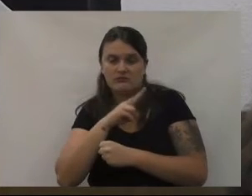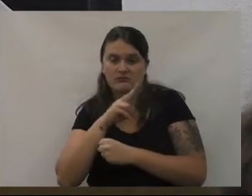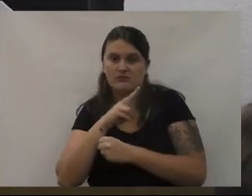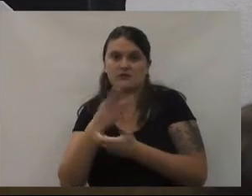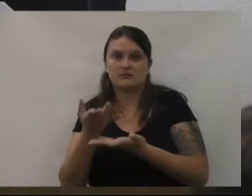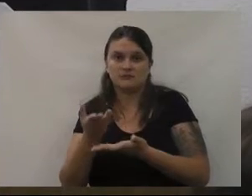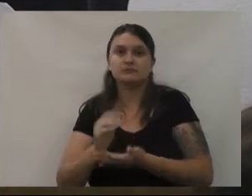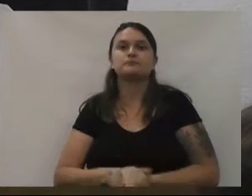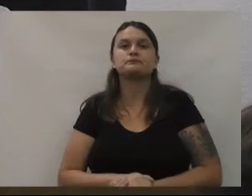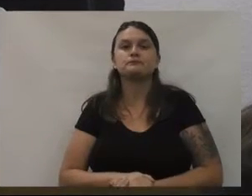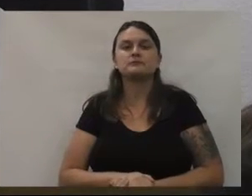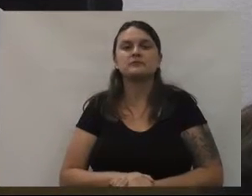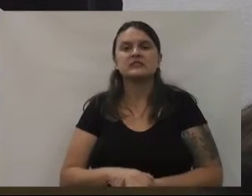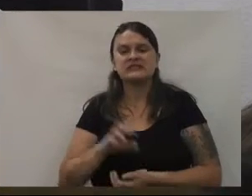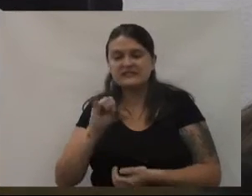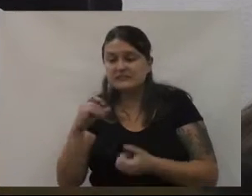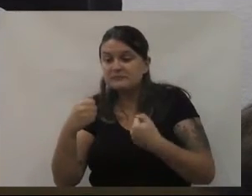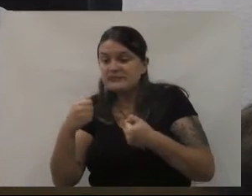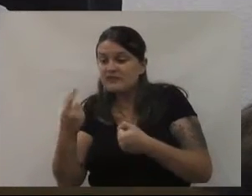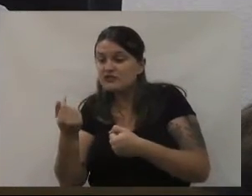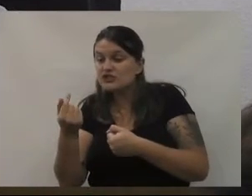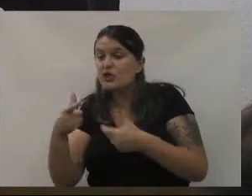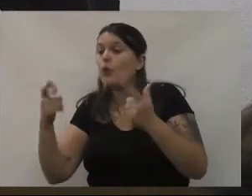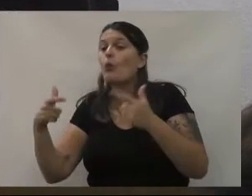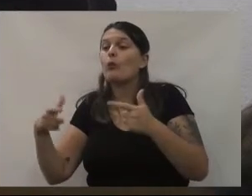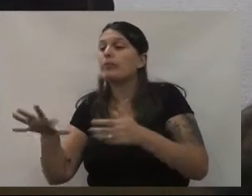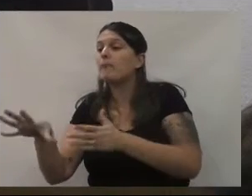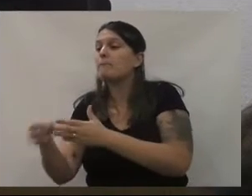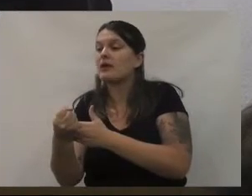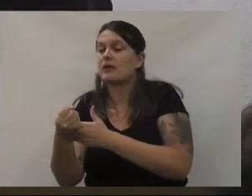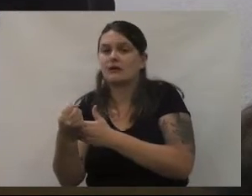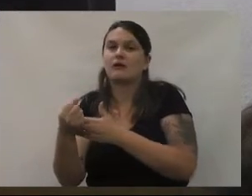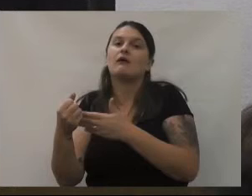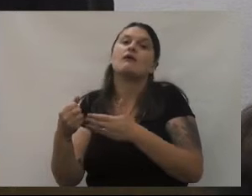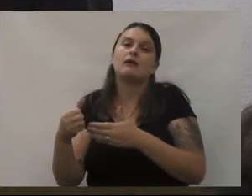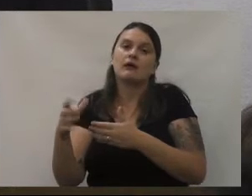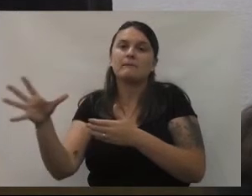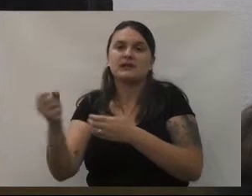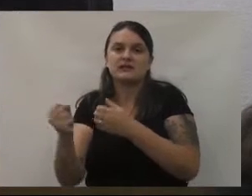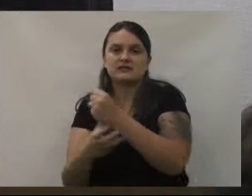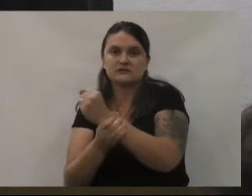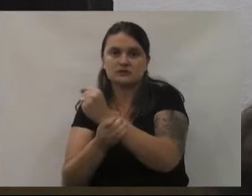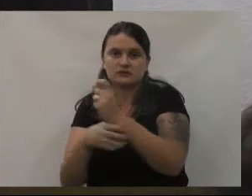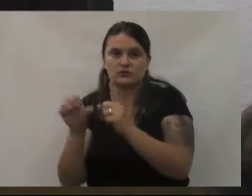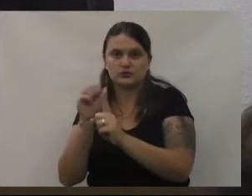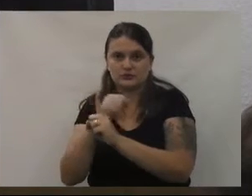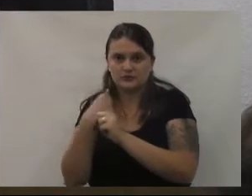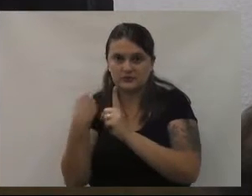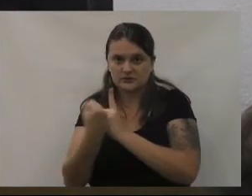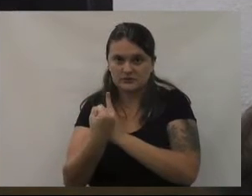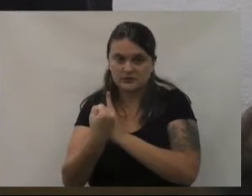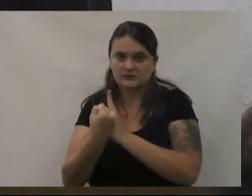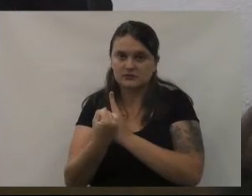Social de Emergência. Precisou de dinheiro, da onde que vamos tirar? Vamos tirar da Seguridade Social.